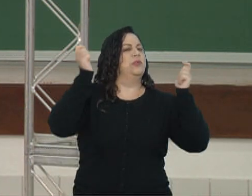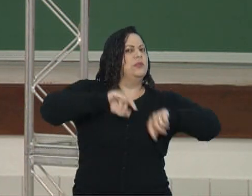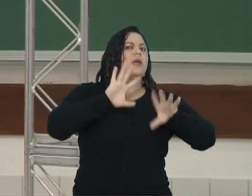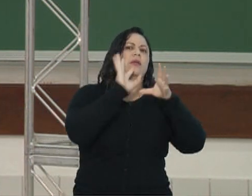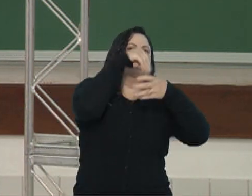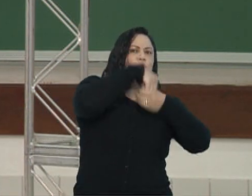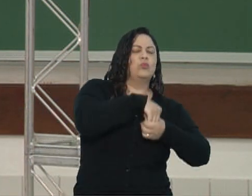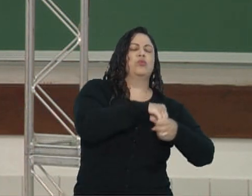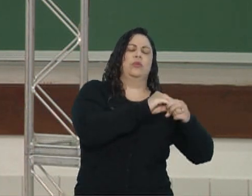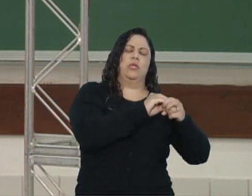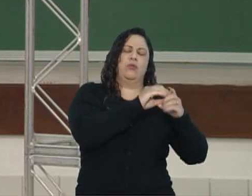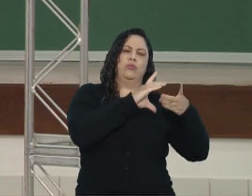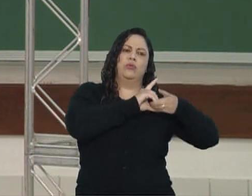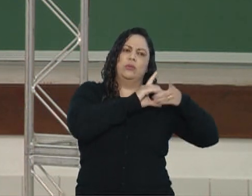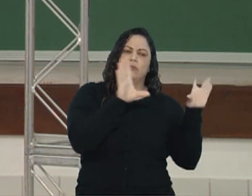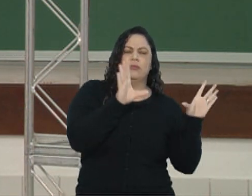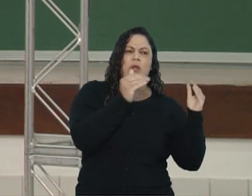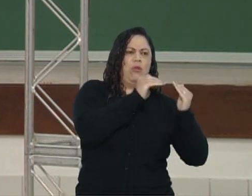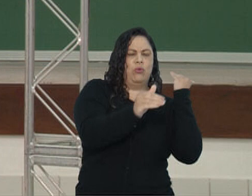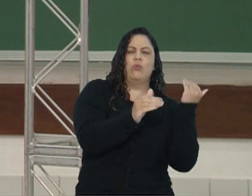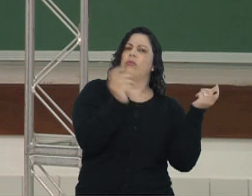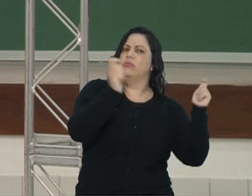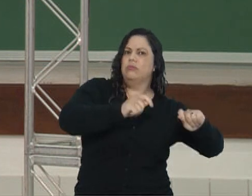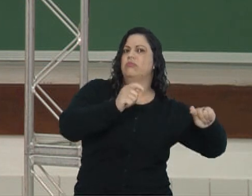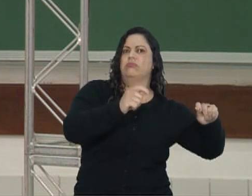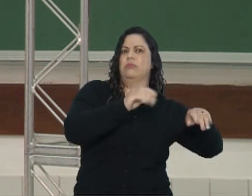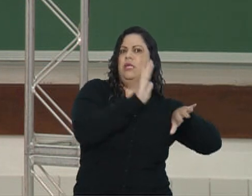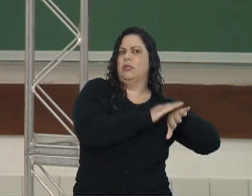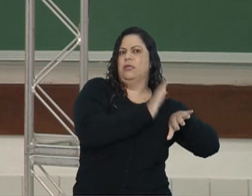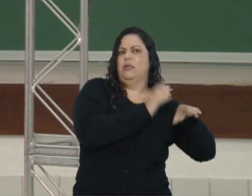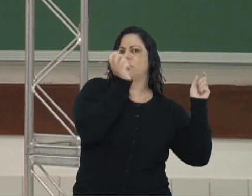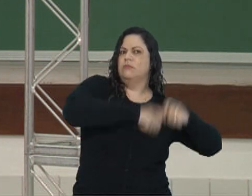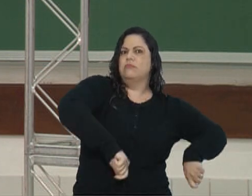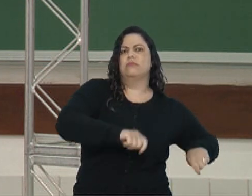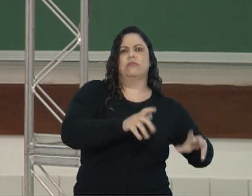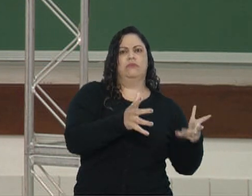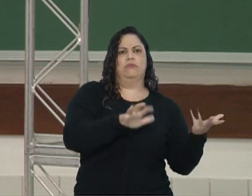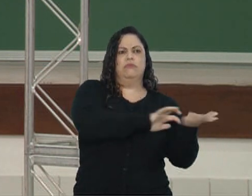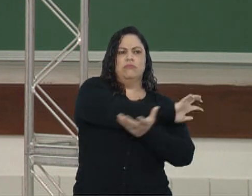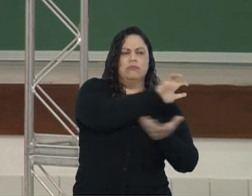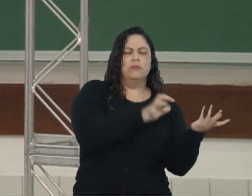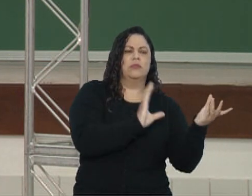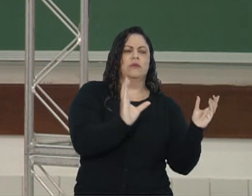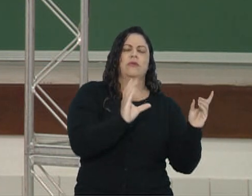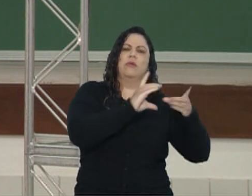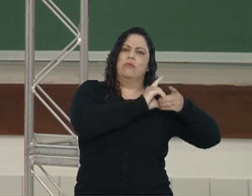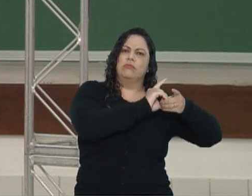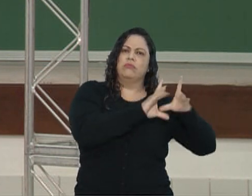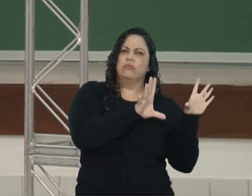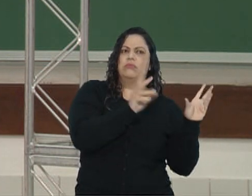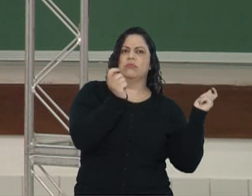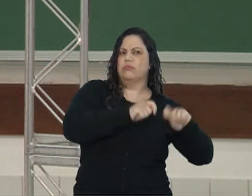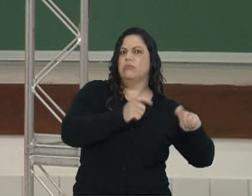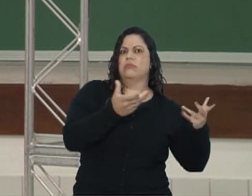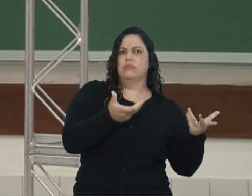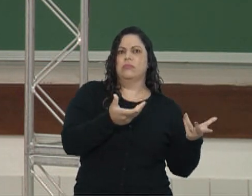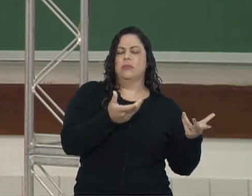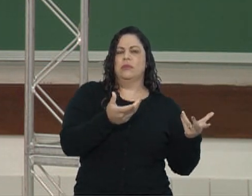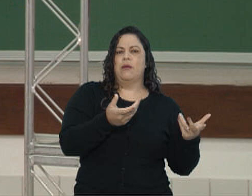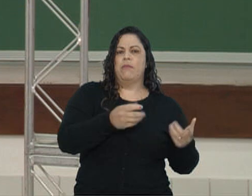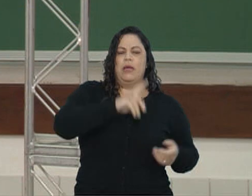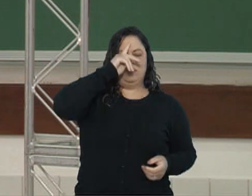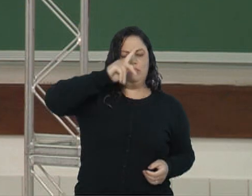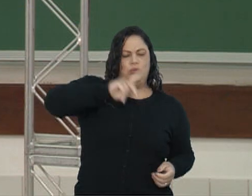que a sua discordância, ainda que a sua manifestação, ela não seja muito bem vista, mas não te fere o direito